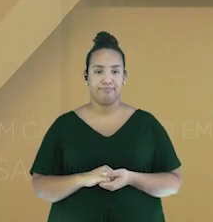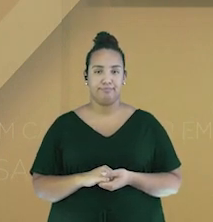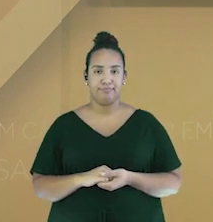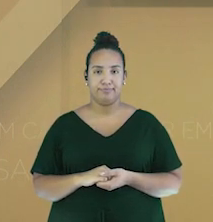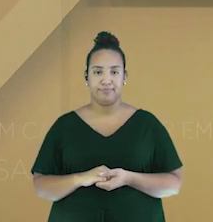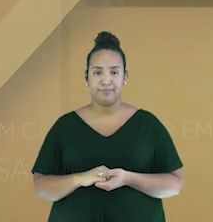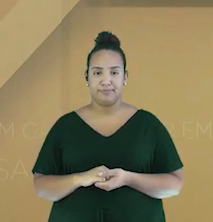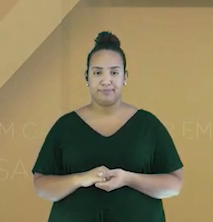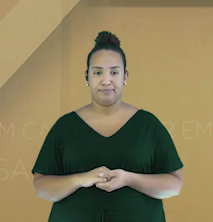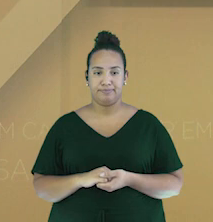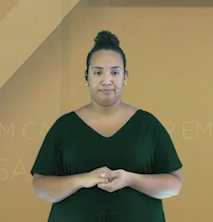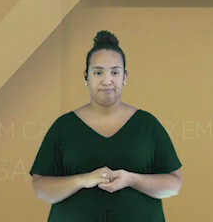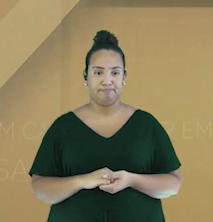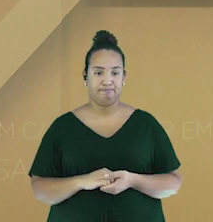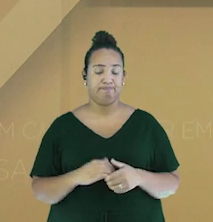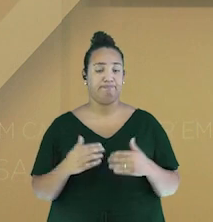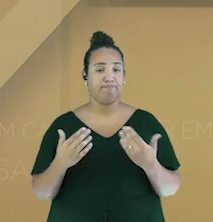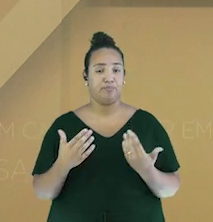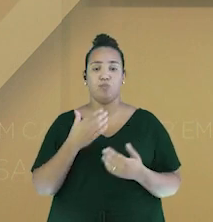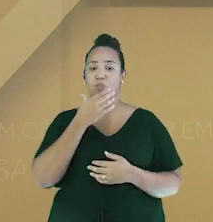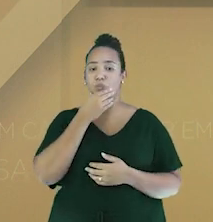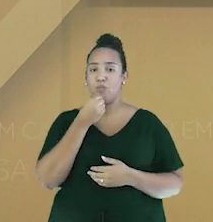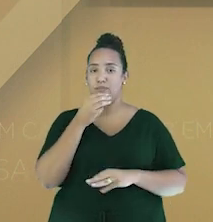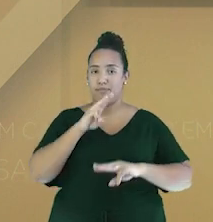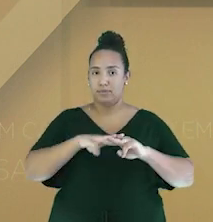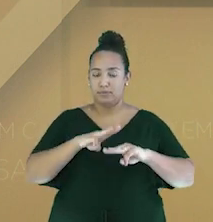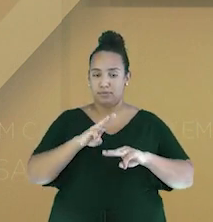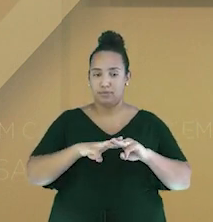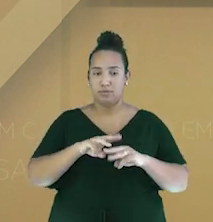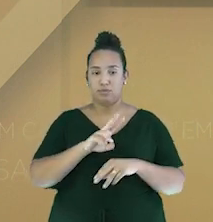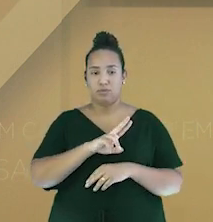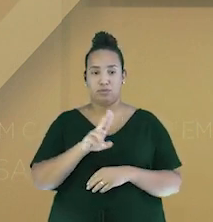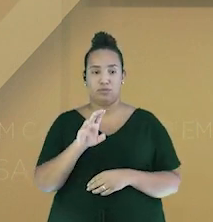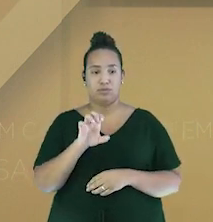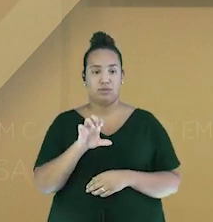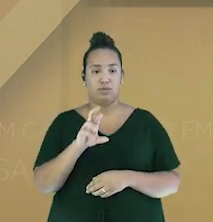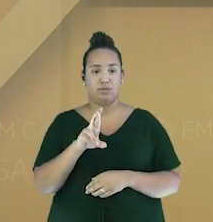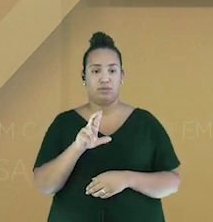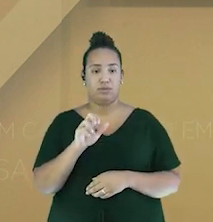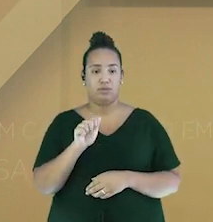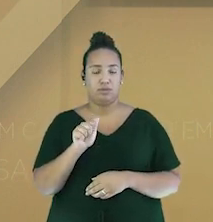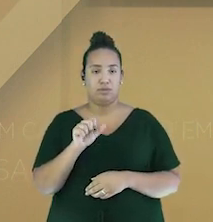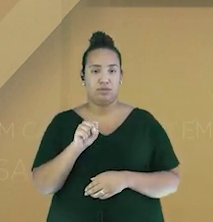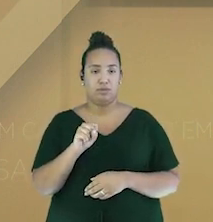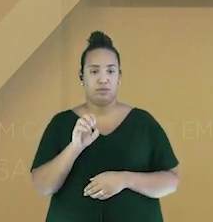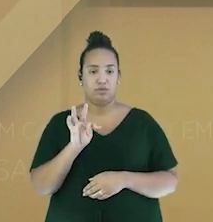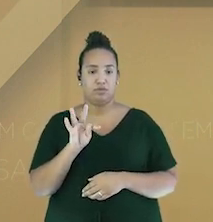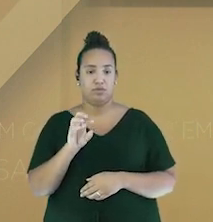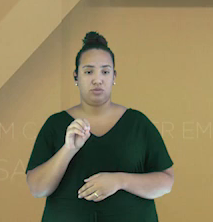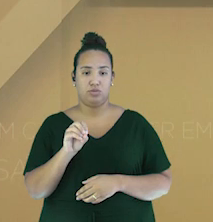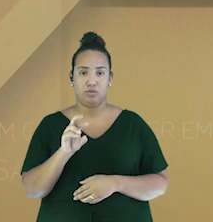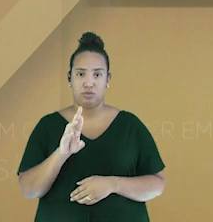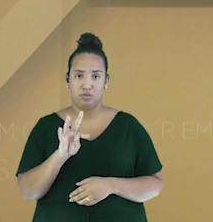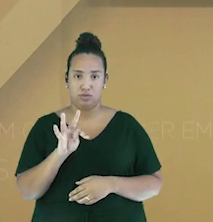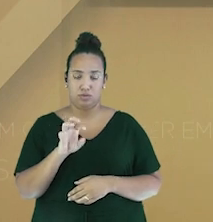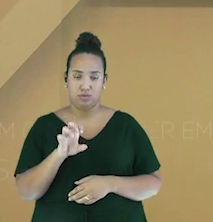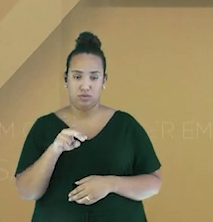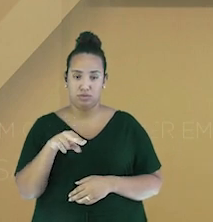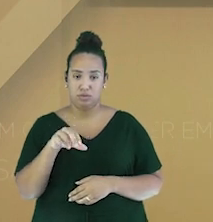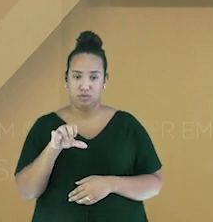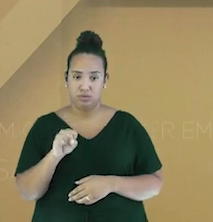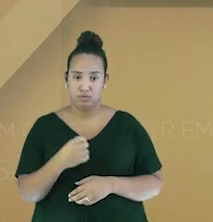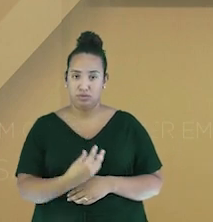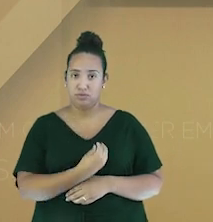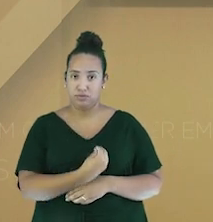Um matemático grego chamado Eratóstenes, que viveu entre os anos 276 a.C.